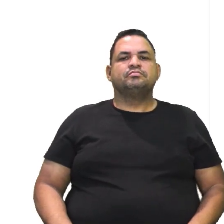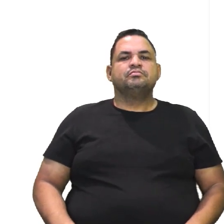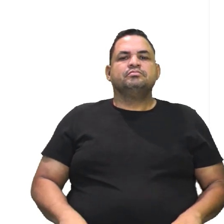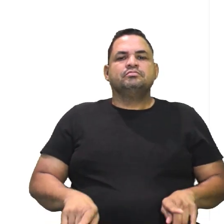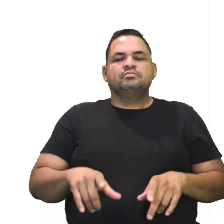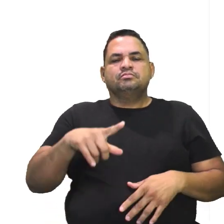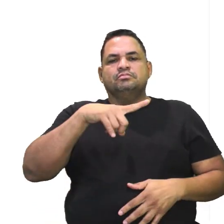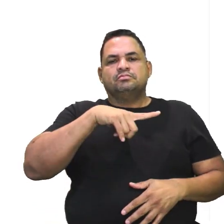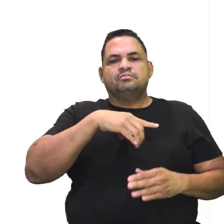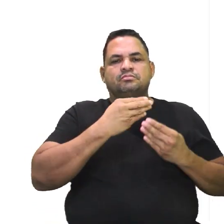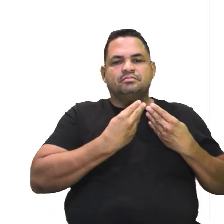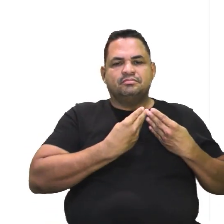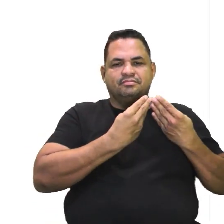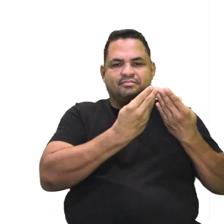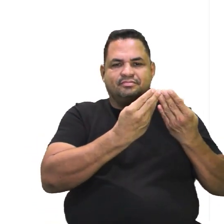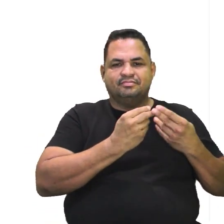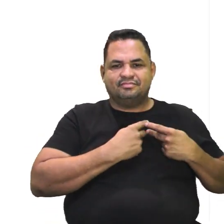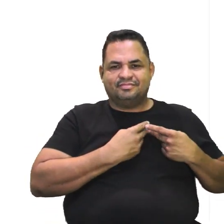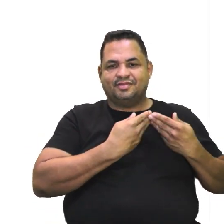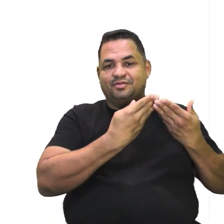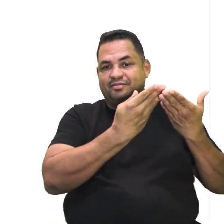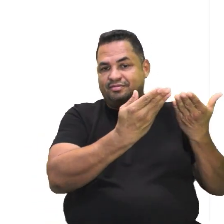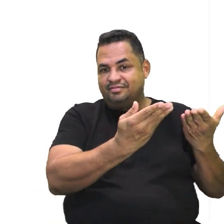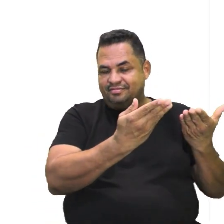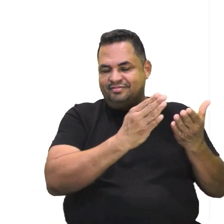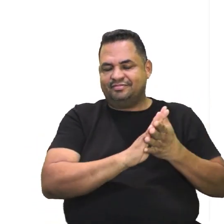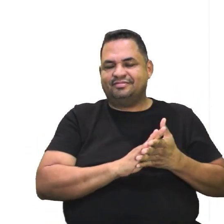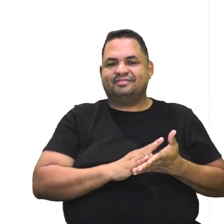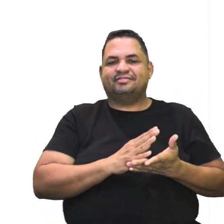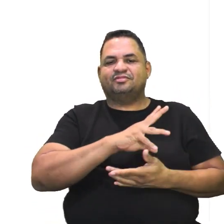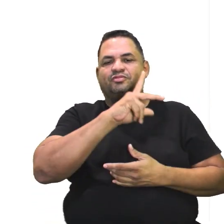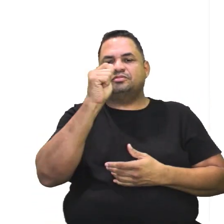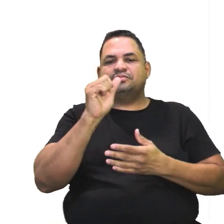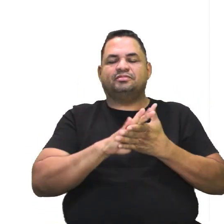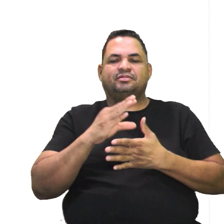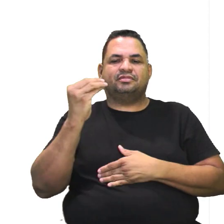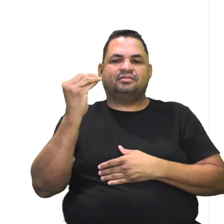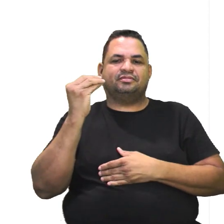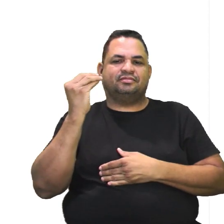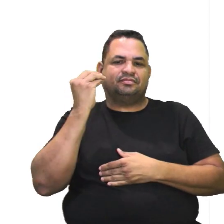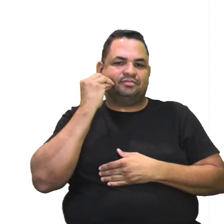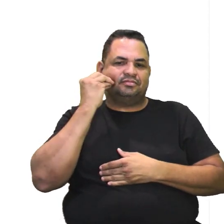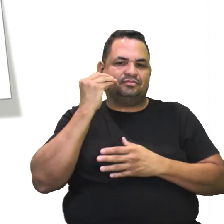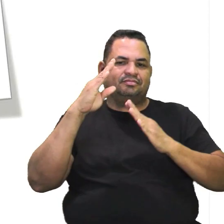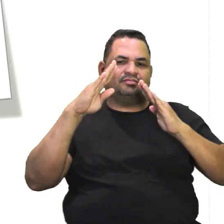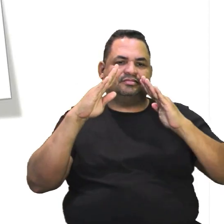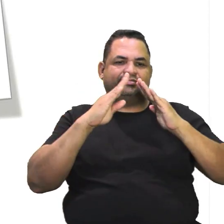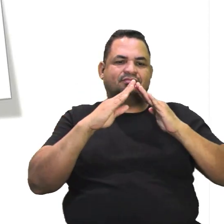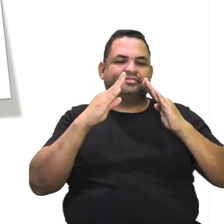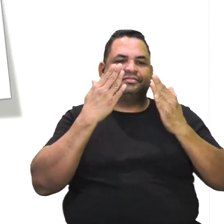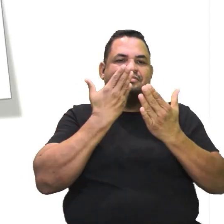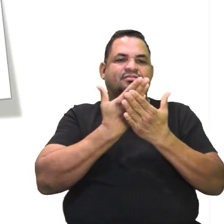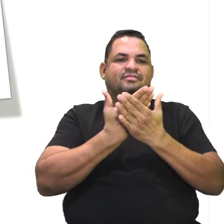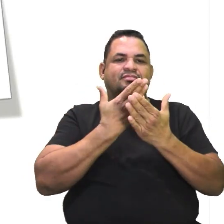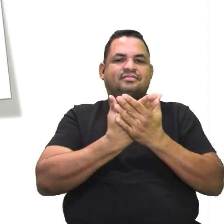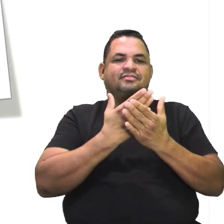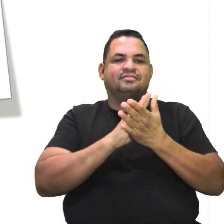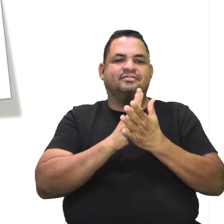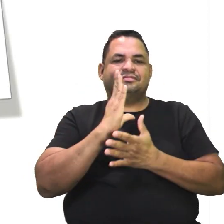que temos o oferecimento do dia e o beijo especial vai para a Escola